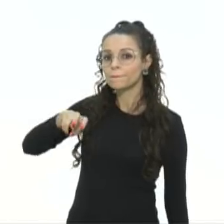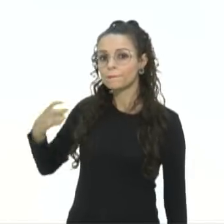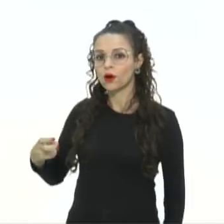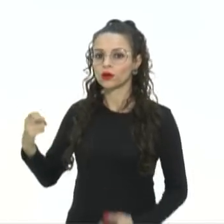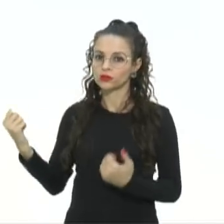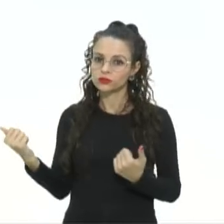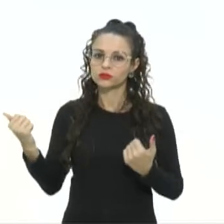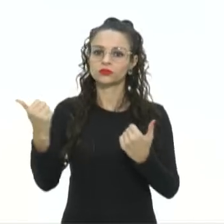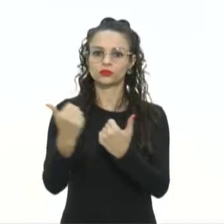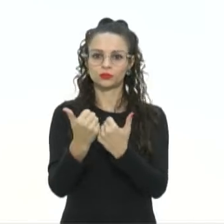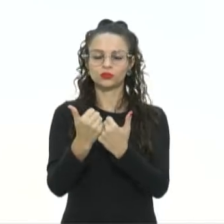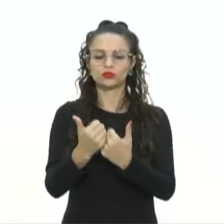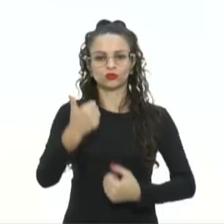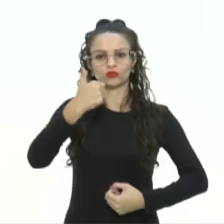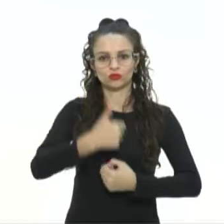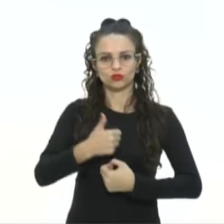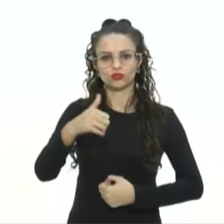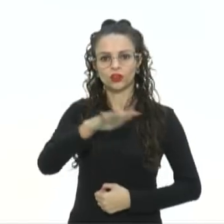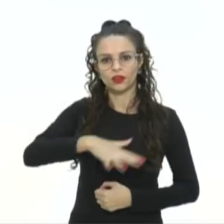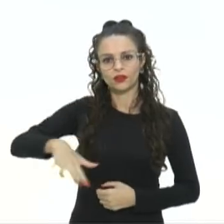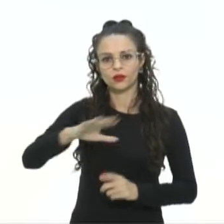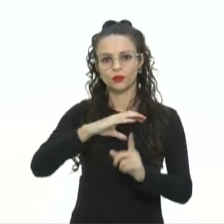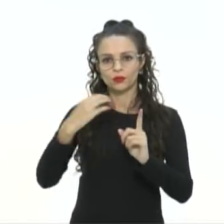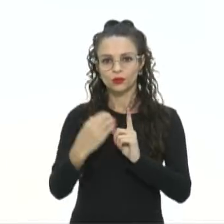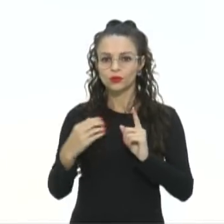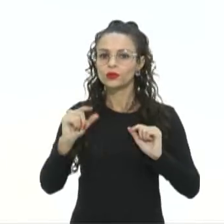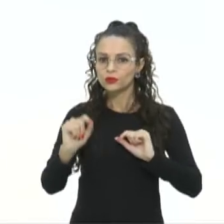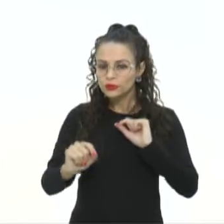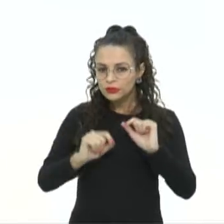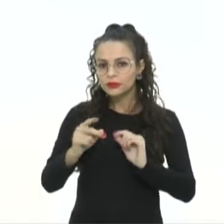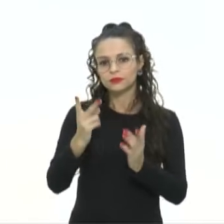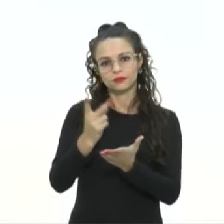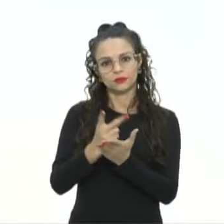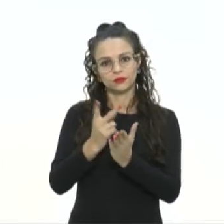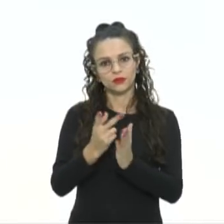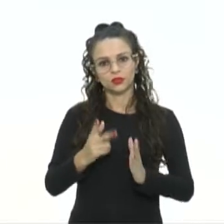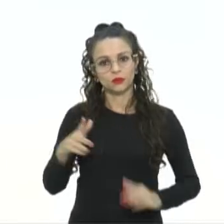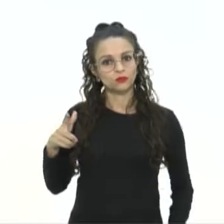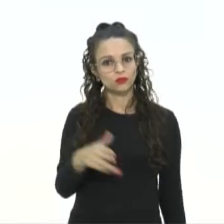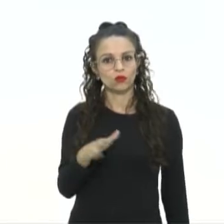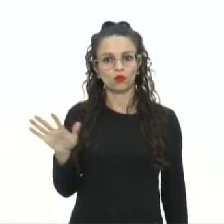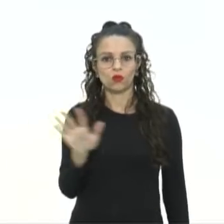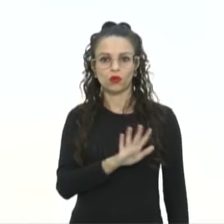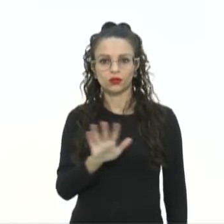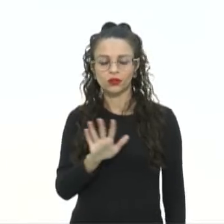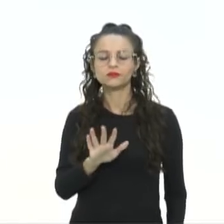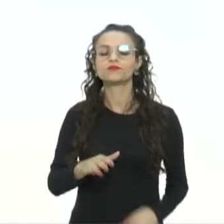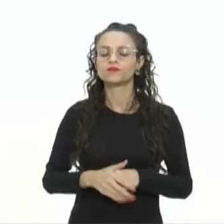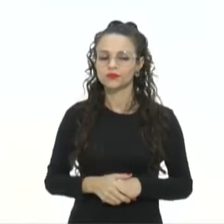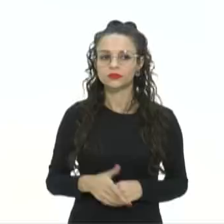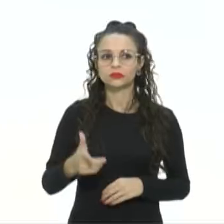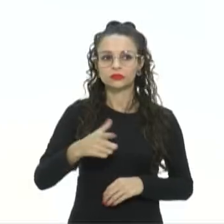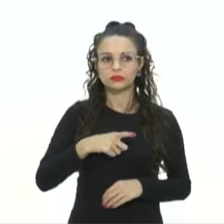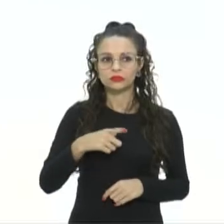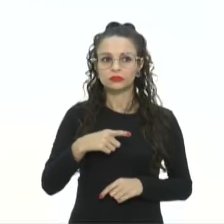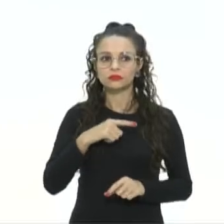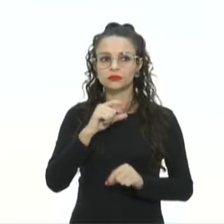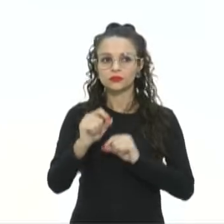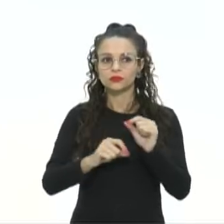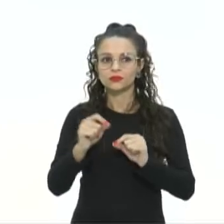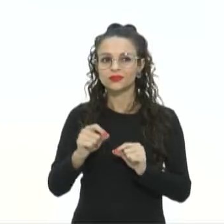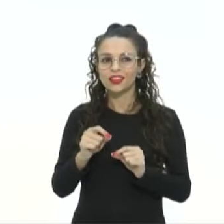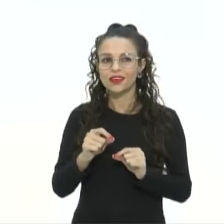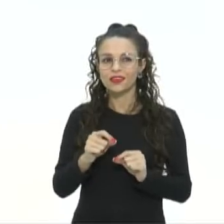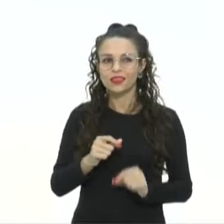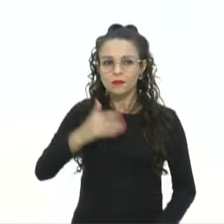assumem automaticamente a chefia do culto, para que os mesmos não sejam interrompidos. Há uma espécie de